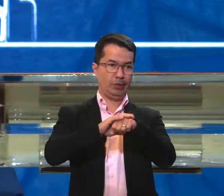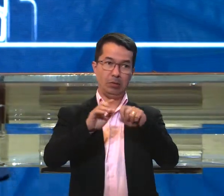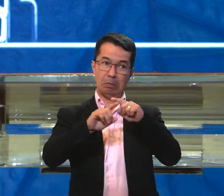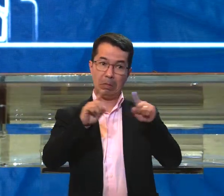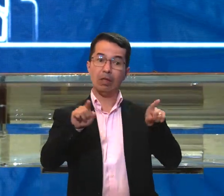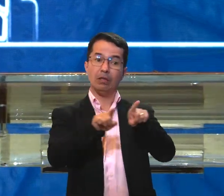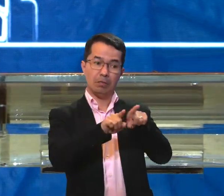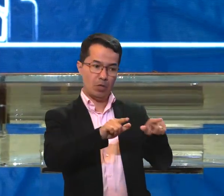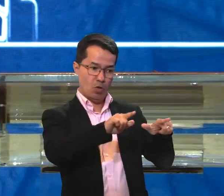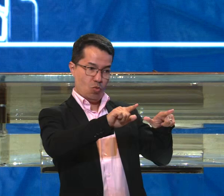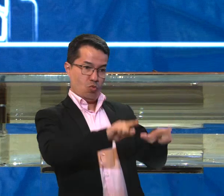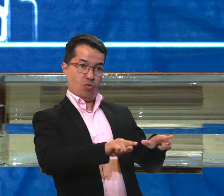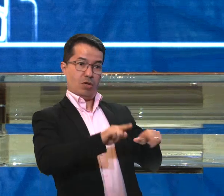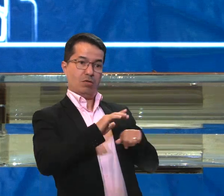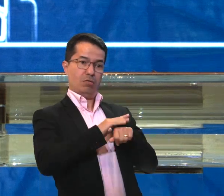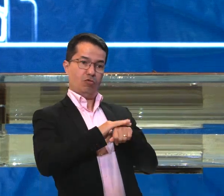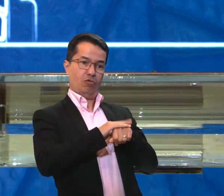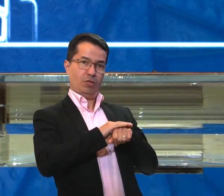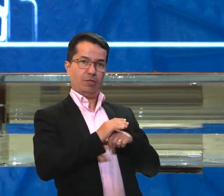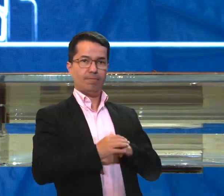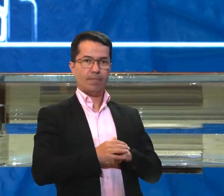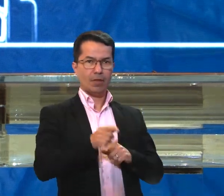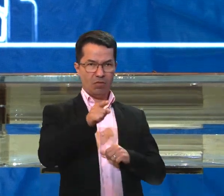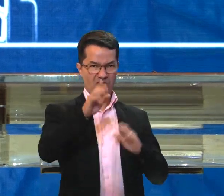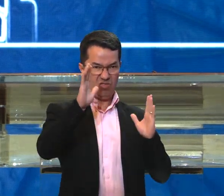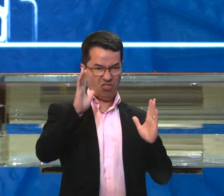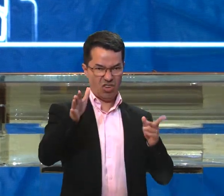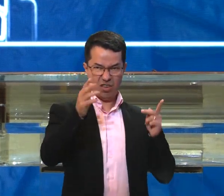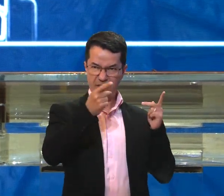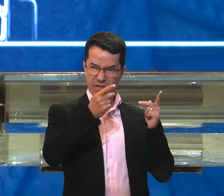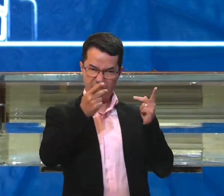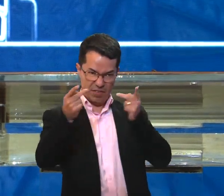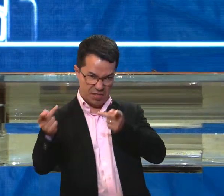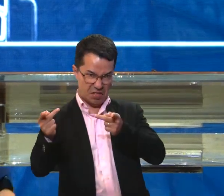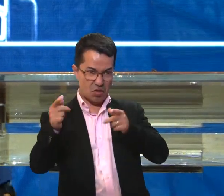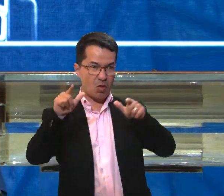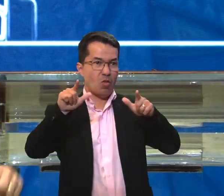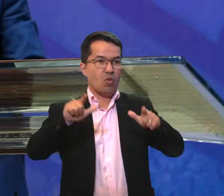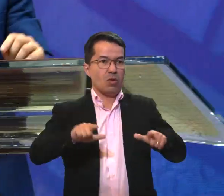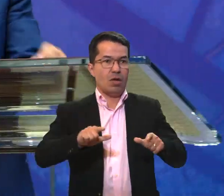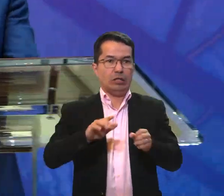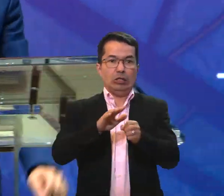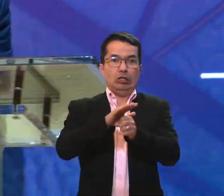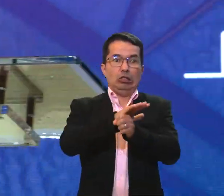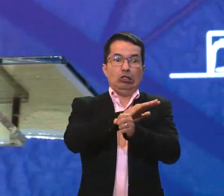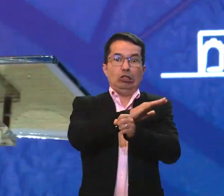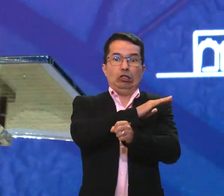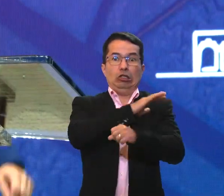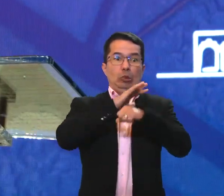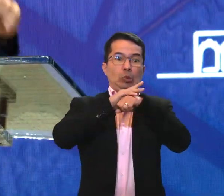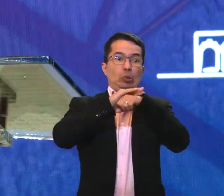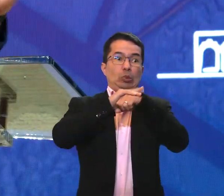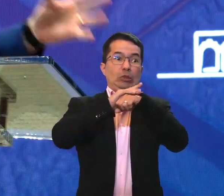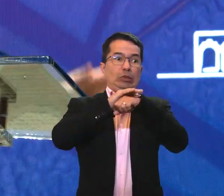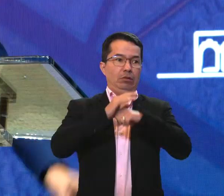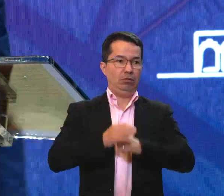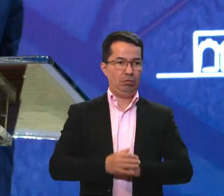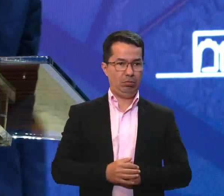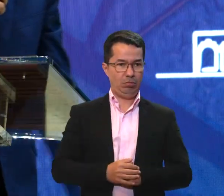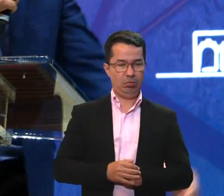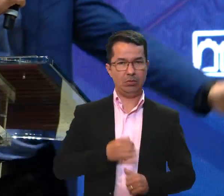já visitou um lugar doentio? Já? Eu lembro uma casa que eu fui de um jovem que parecia um